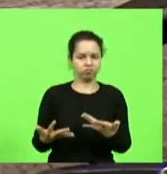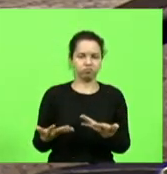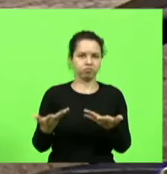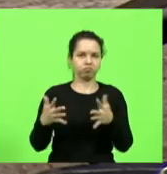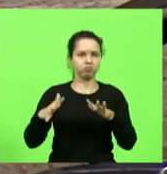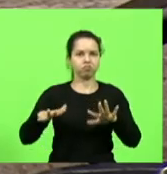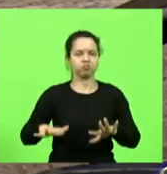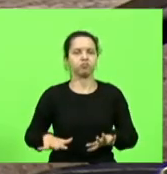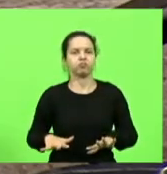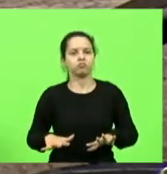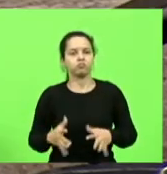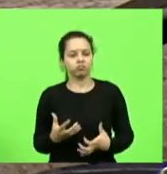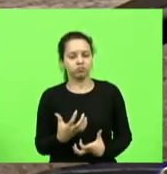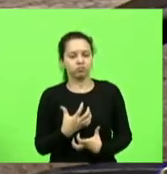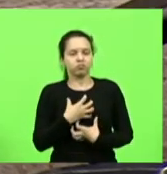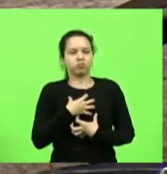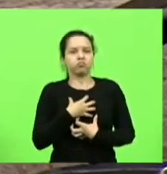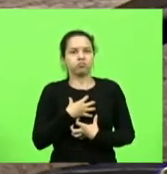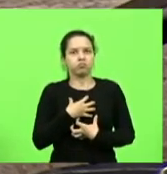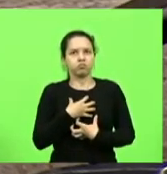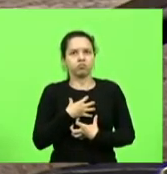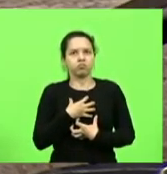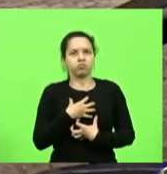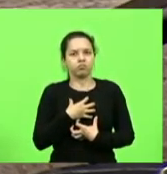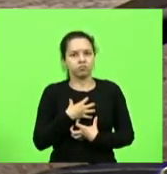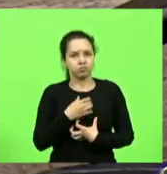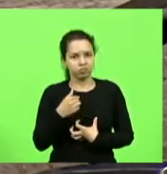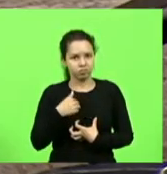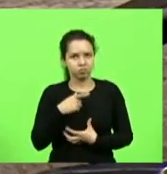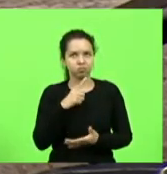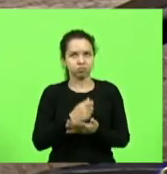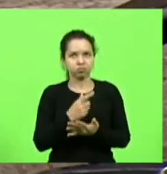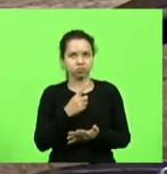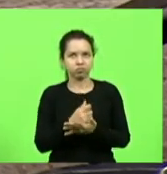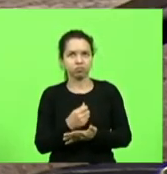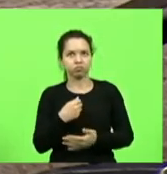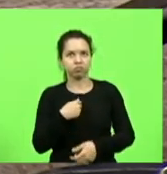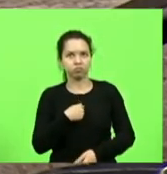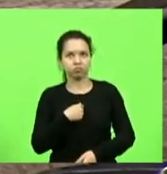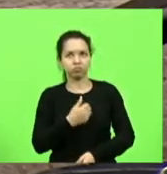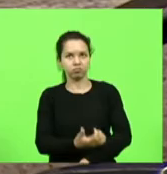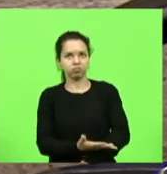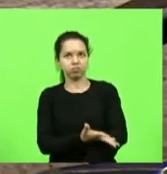E é um sentimento que realmente me move e eu até me emociono quando falo disso.